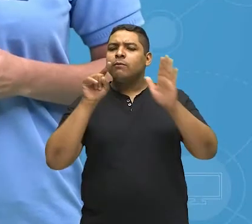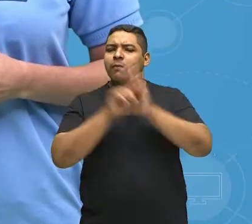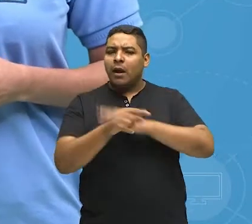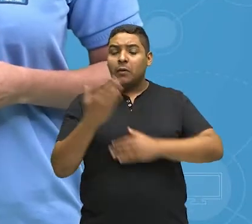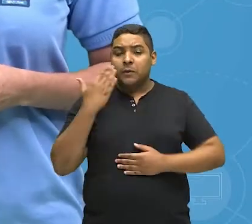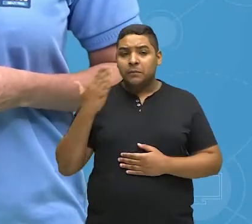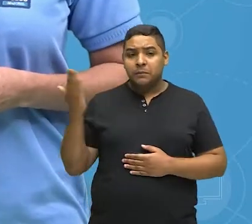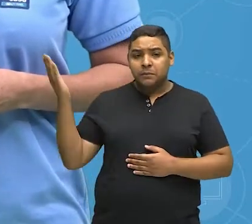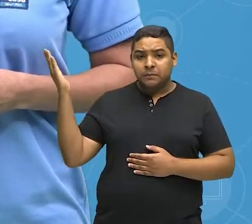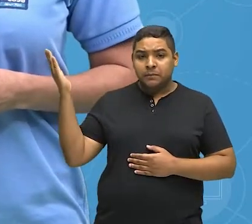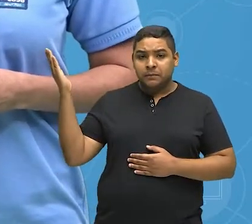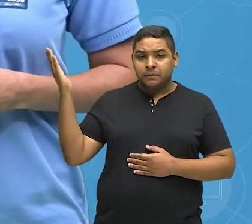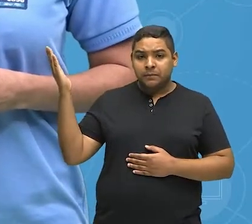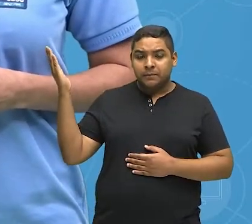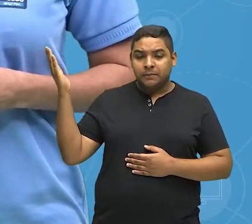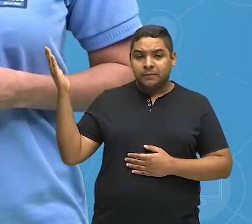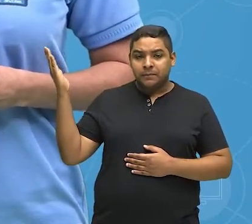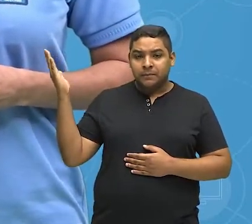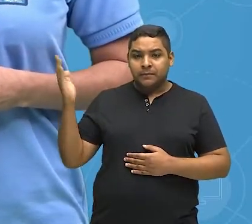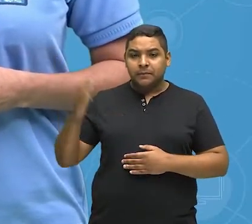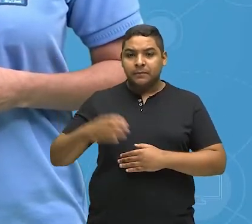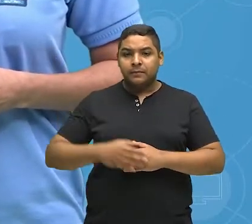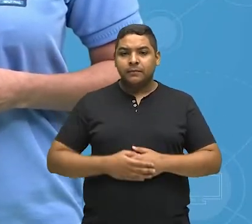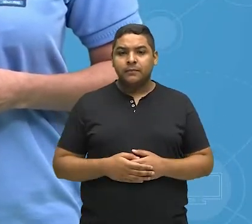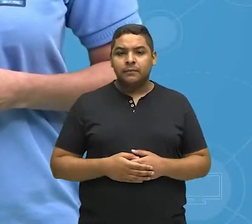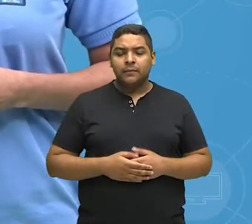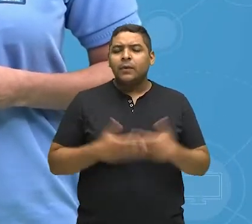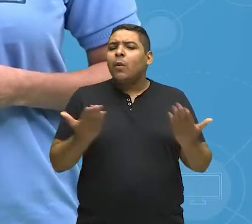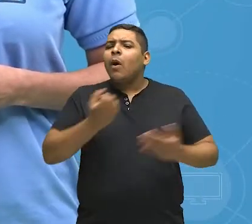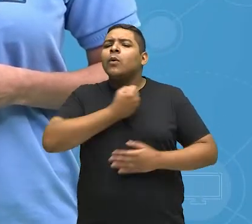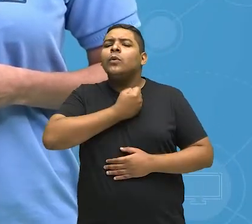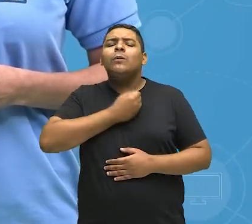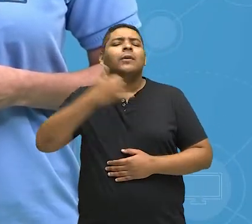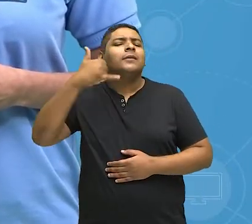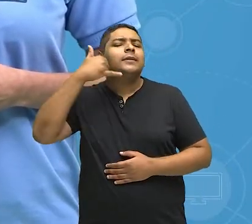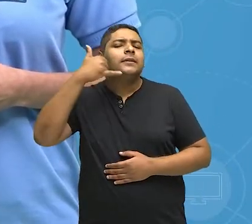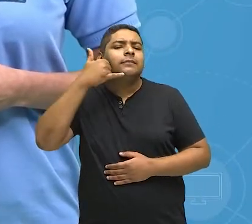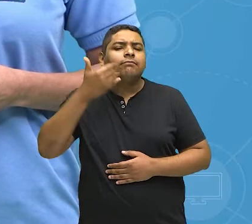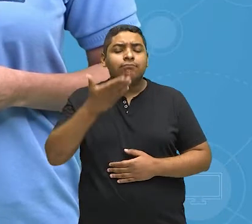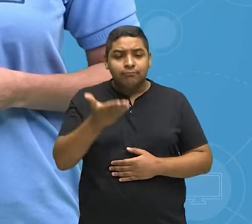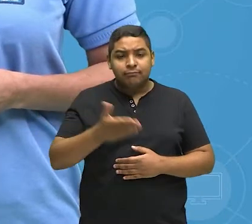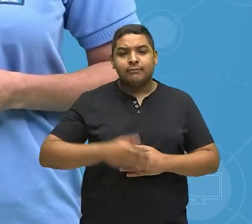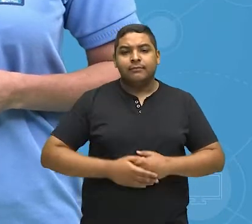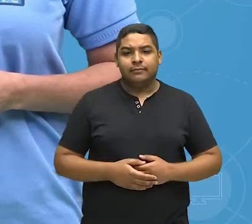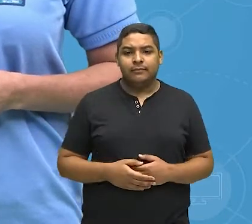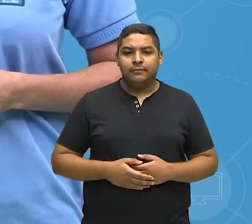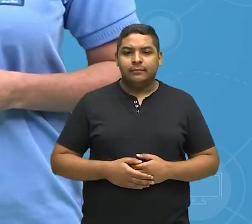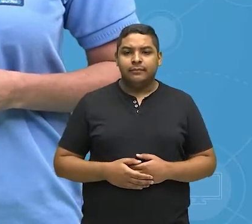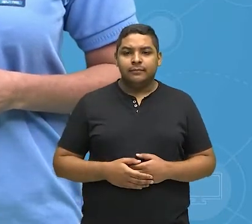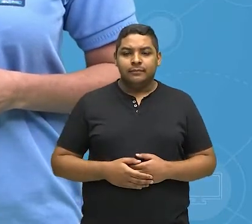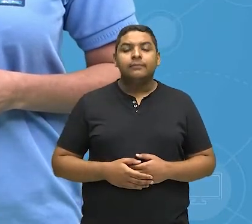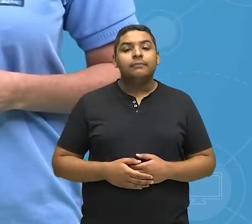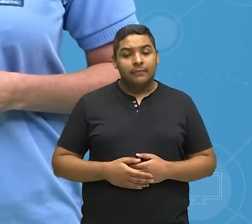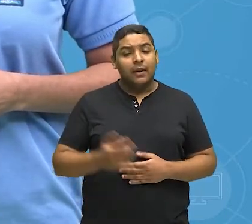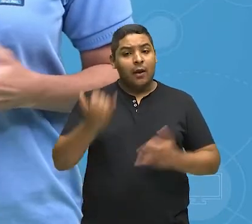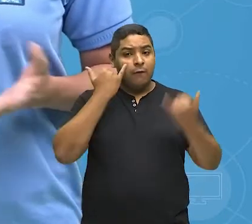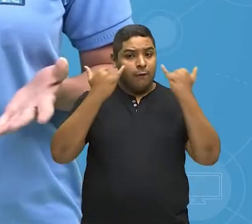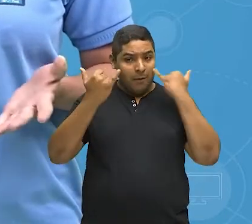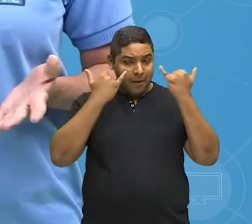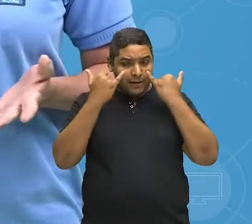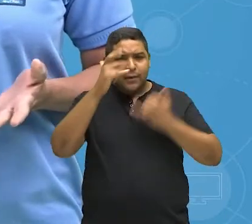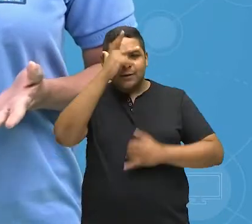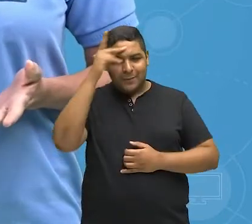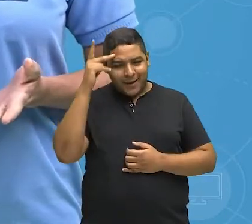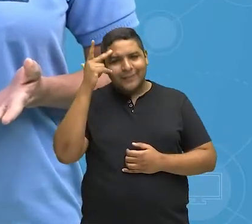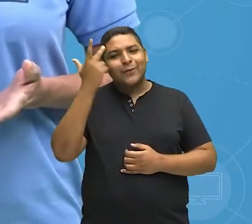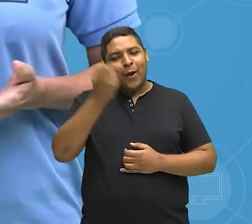assim, What's your phone number? Qual o número do seu telefone? Então, usamos também para pegar essa informação das pessoas, usamos os